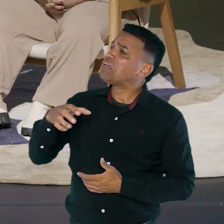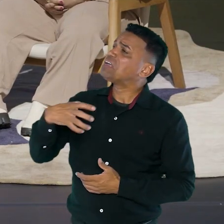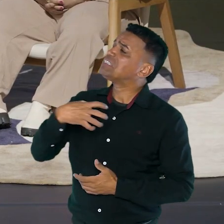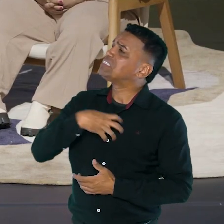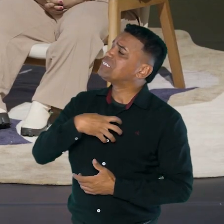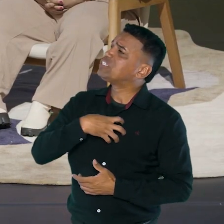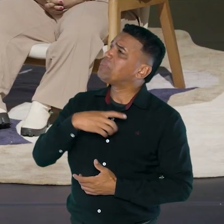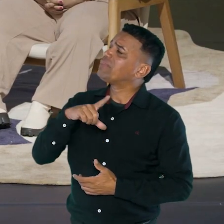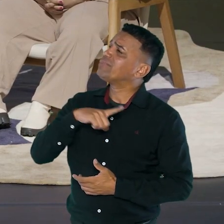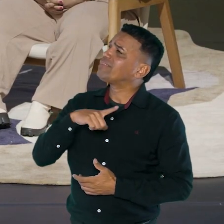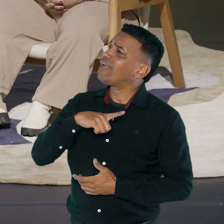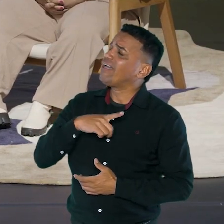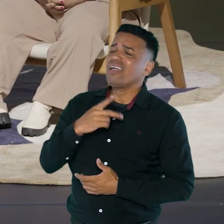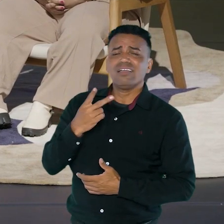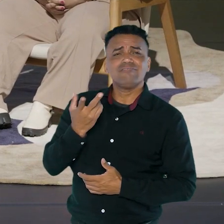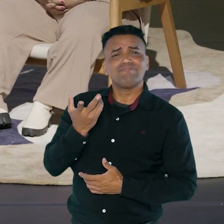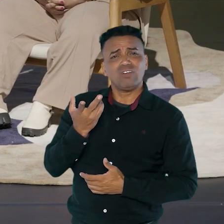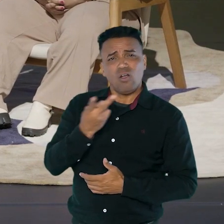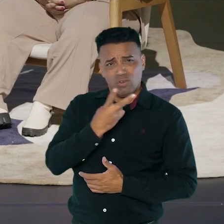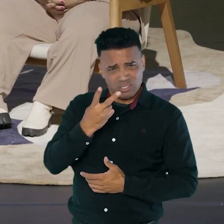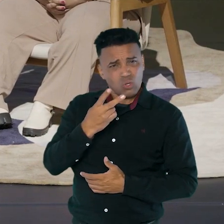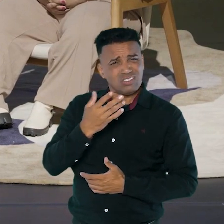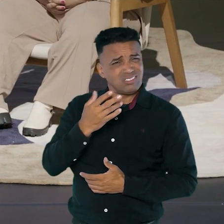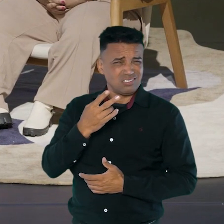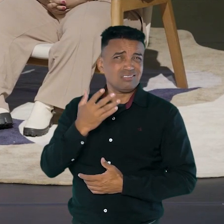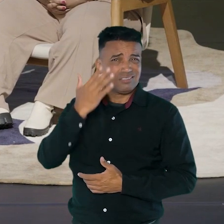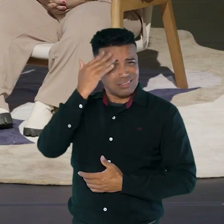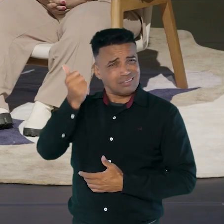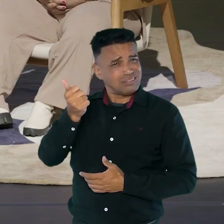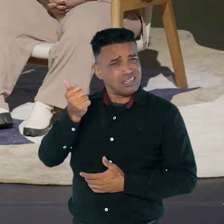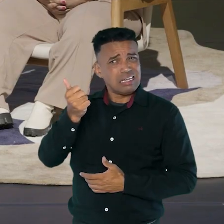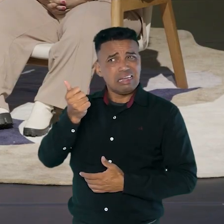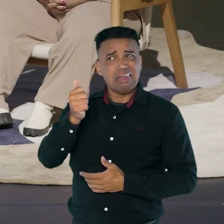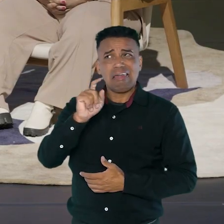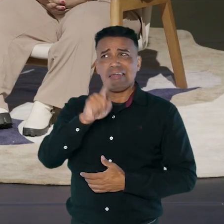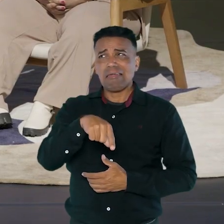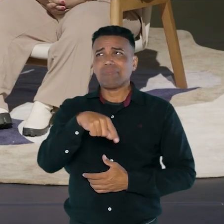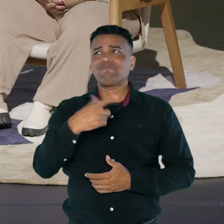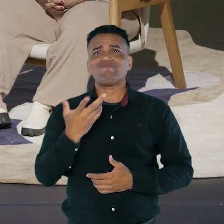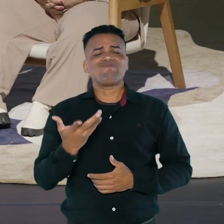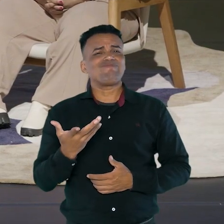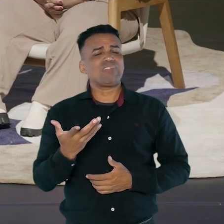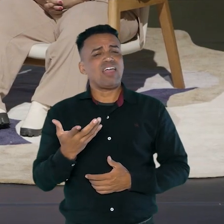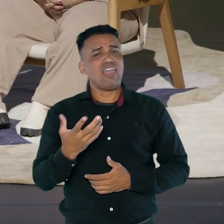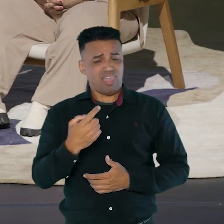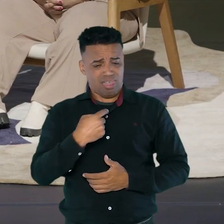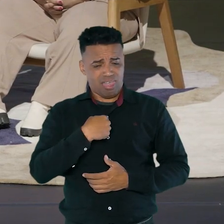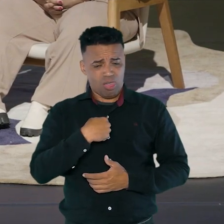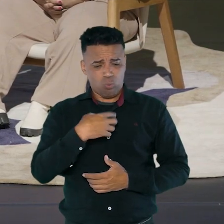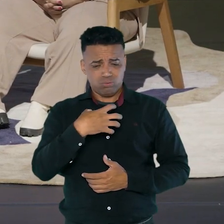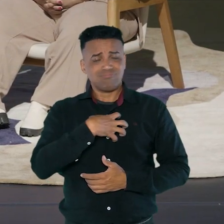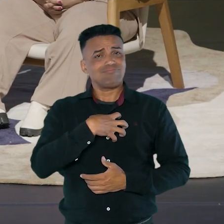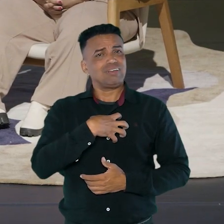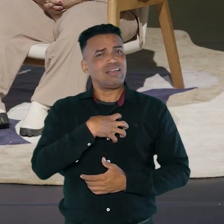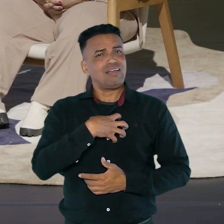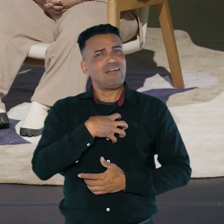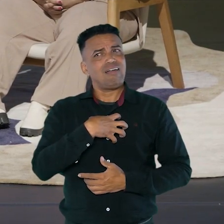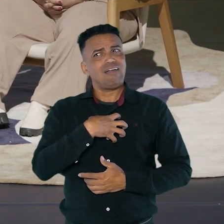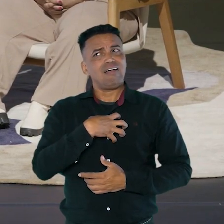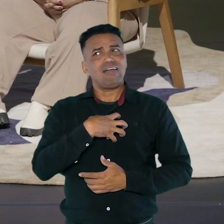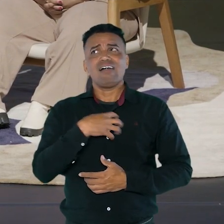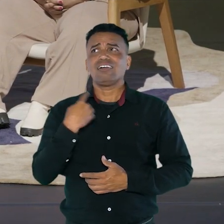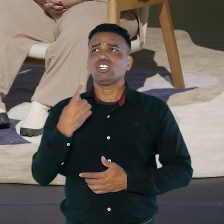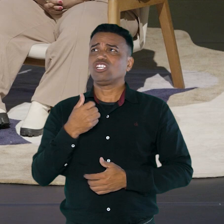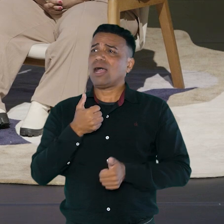sentimento, Sérgio e Ellen, que é uma coisa que é muito... Eu tenho sentido que a gente está se aproximando